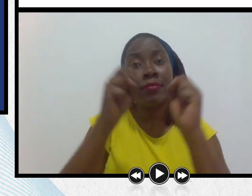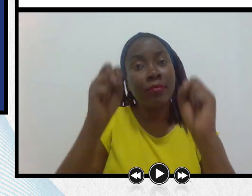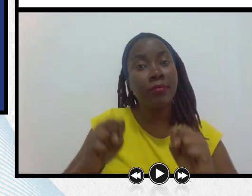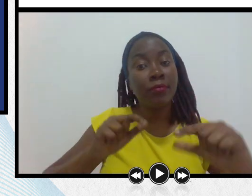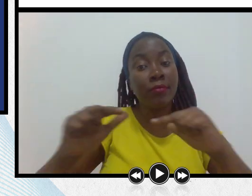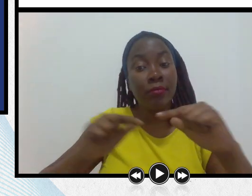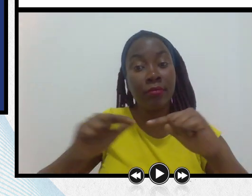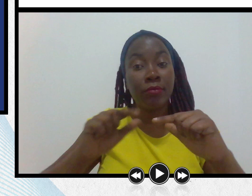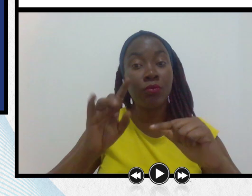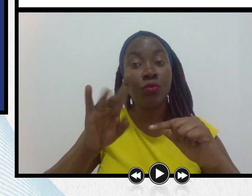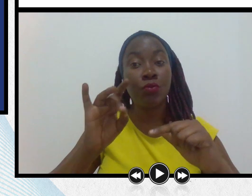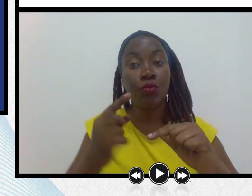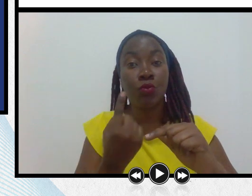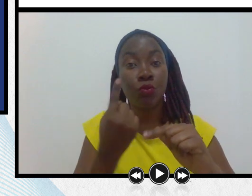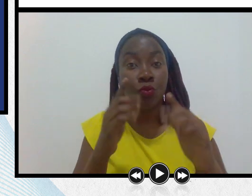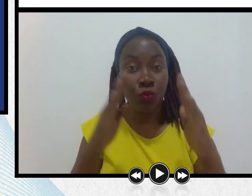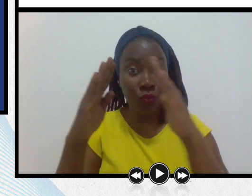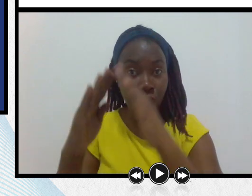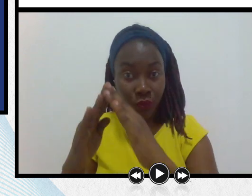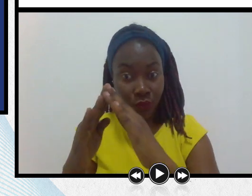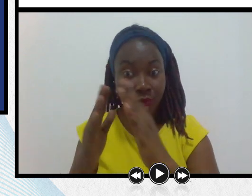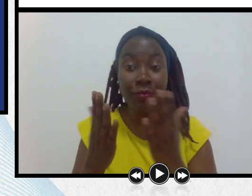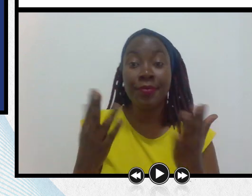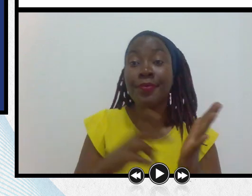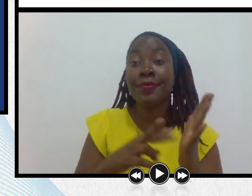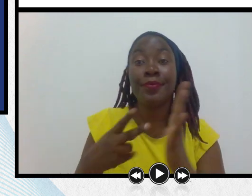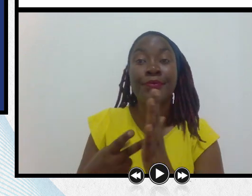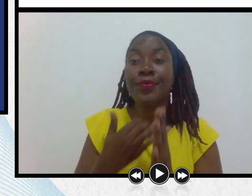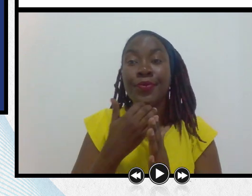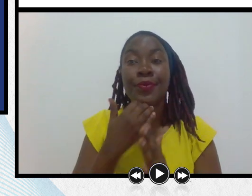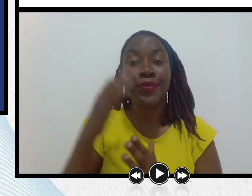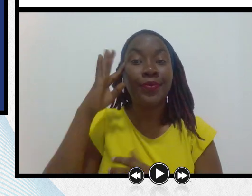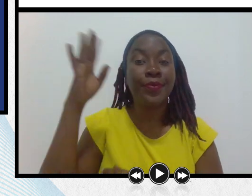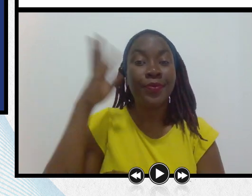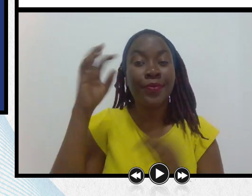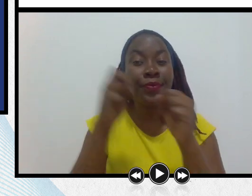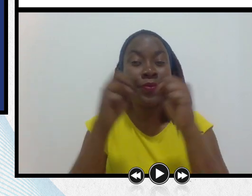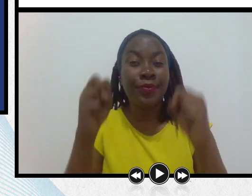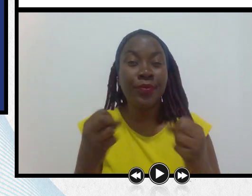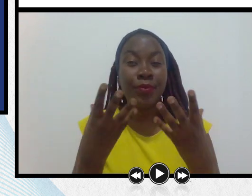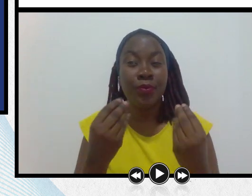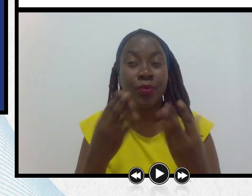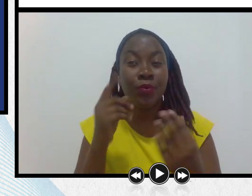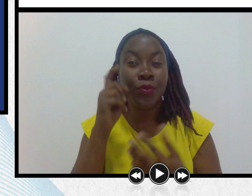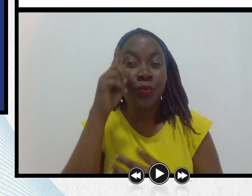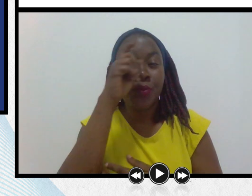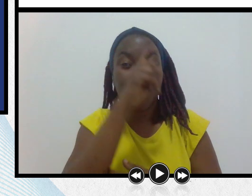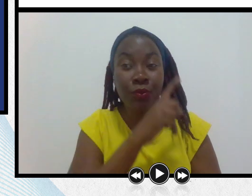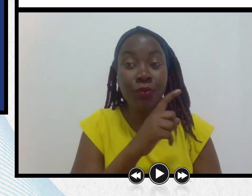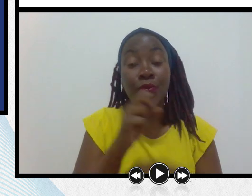são trabalhados para somente uma residência. Então, quer dizer, não adianta a gente pensar em sistemas muito complexos e em